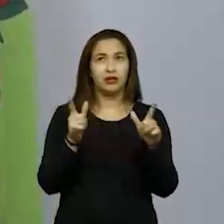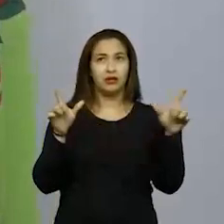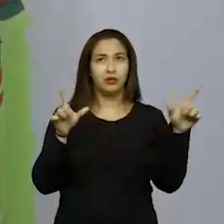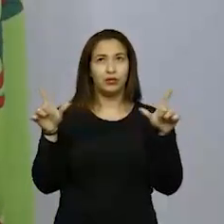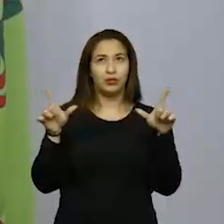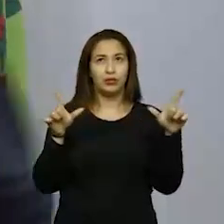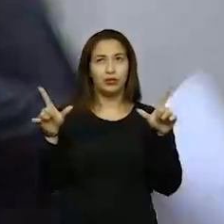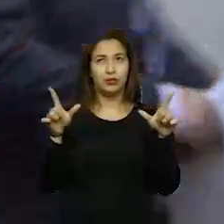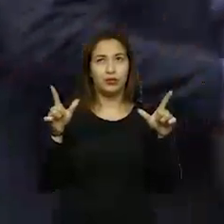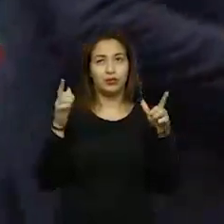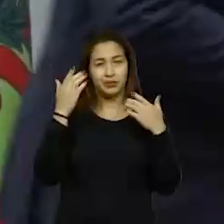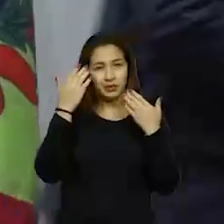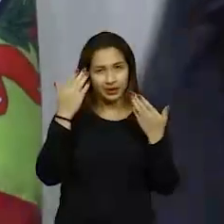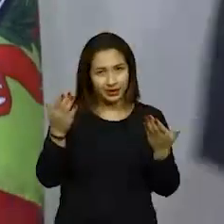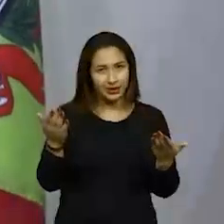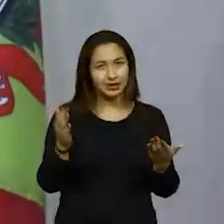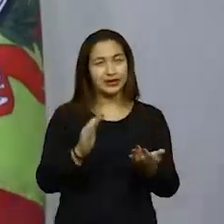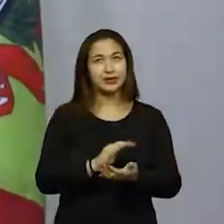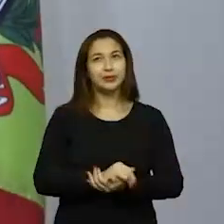Muito obrigado, acordaram.